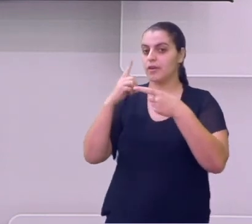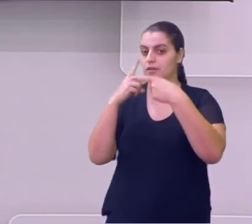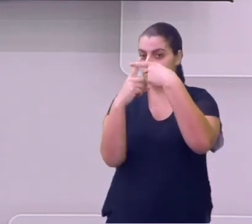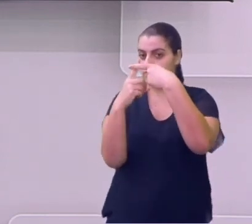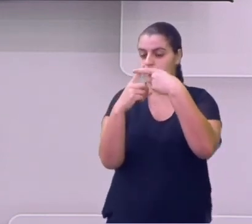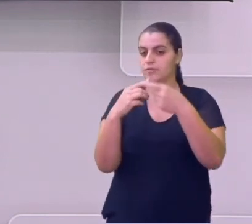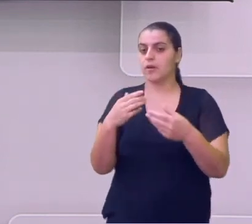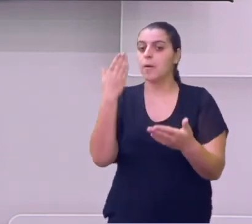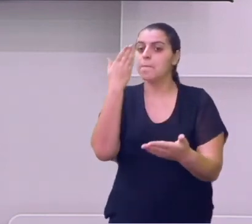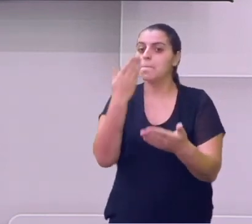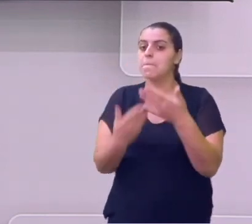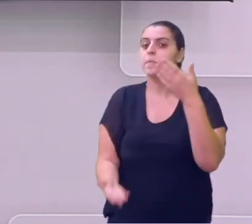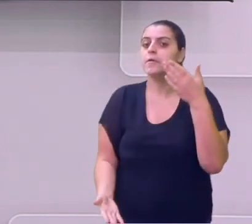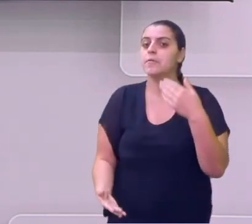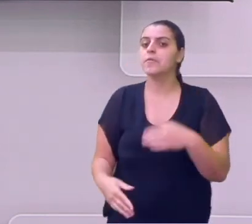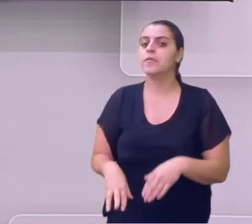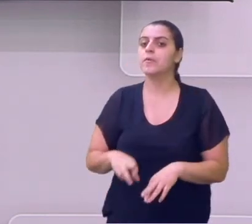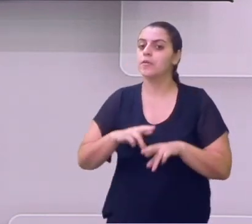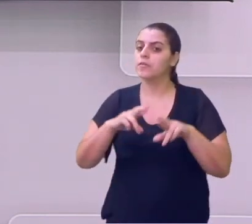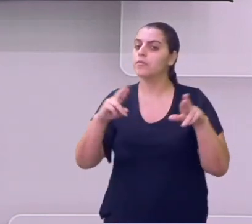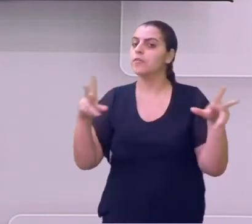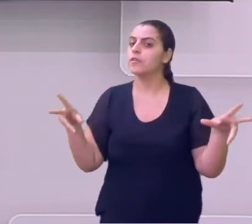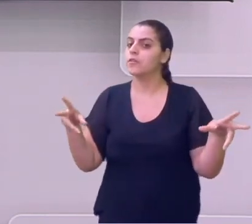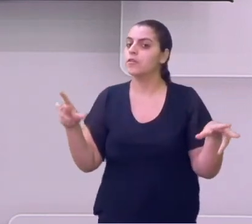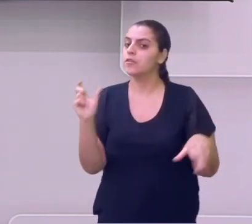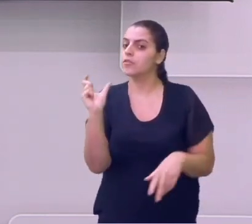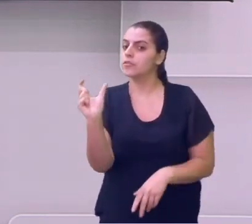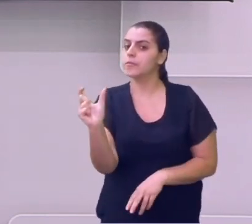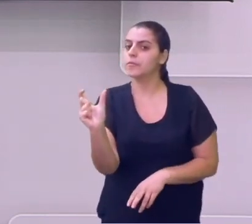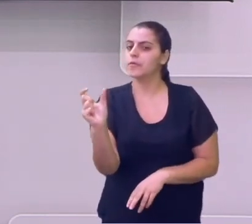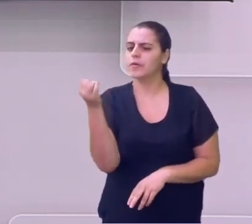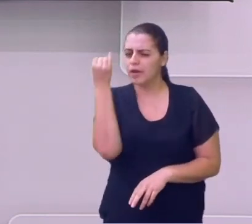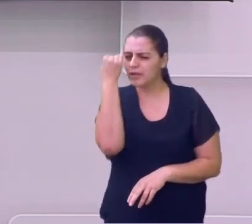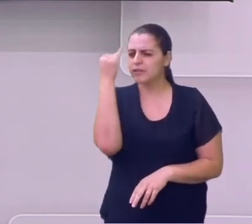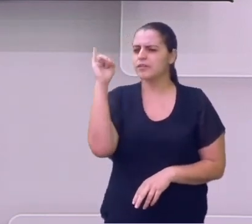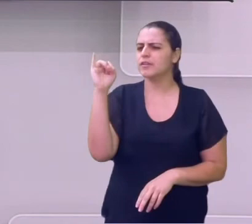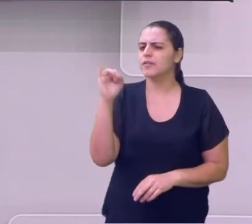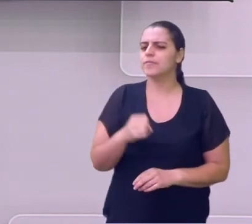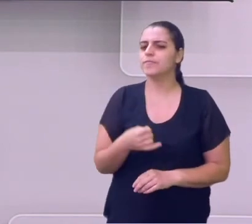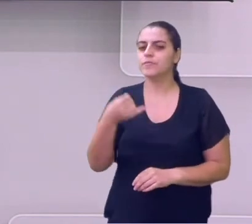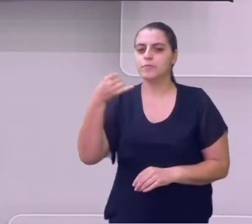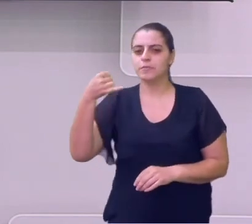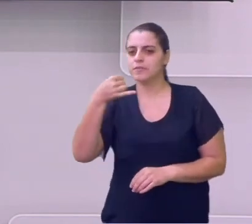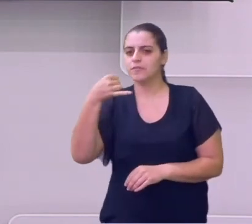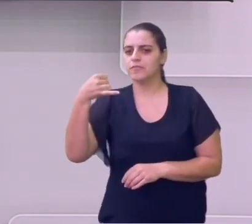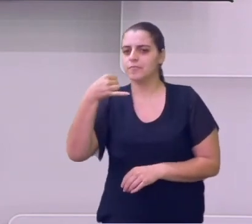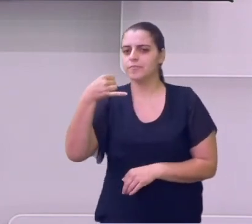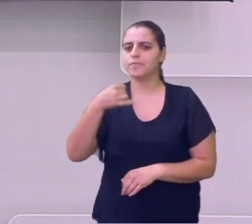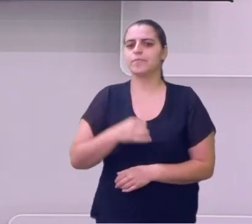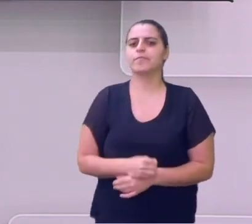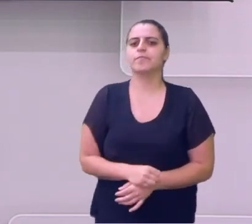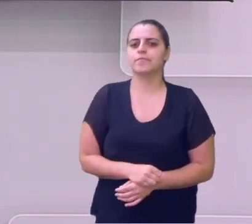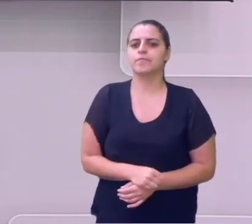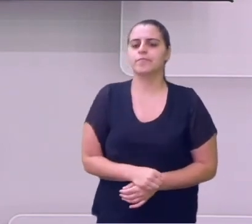mesmo? Perdeu. Já sei que essa palavra já me deu a ideia de que aqui eu vou ter uma